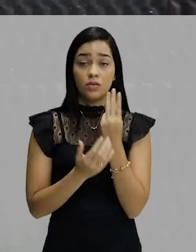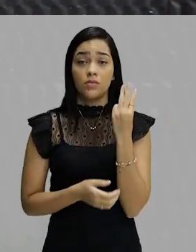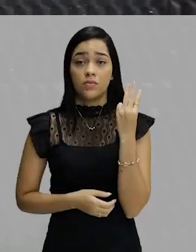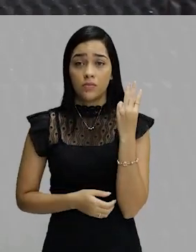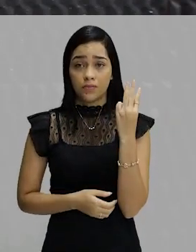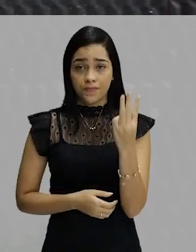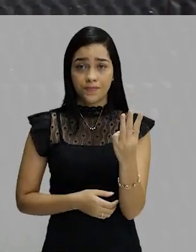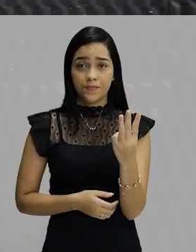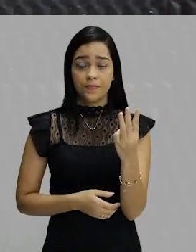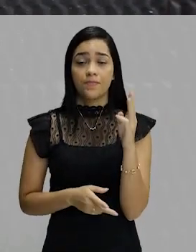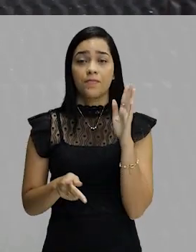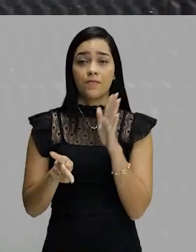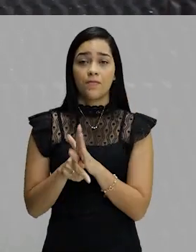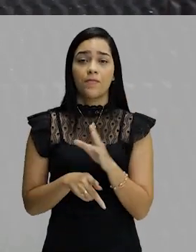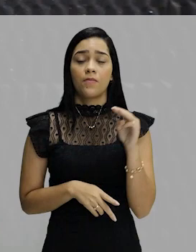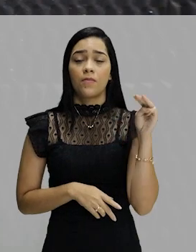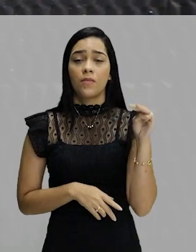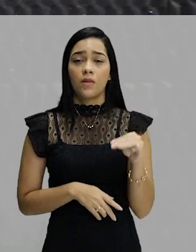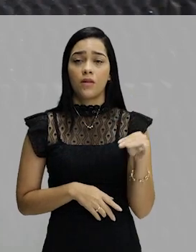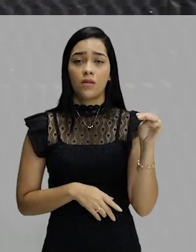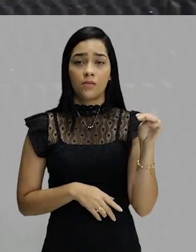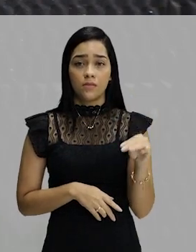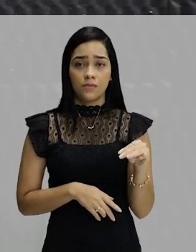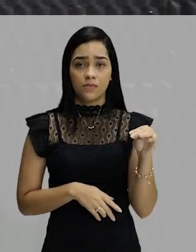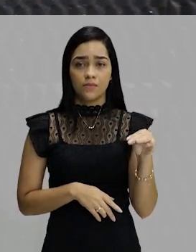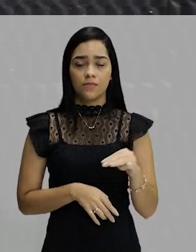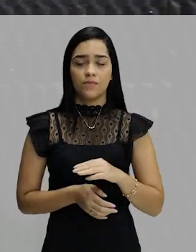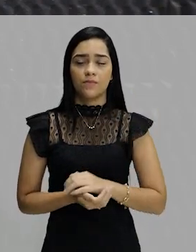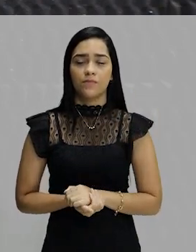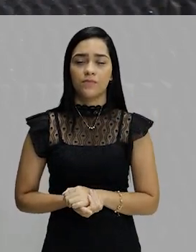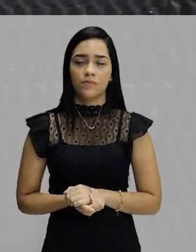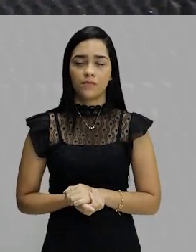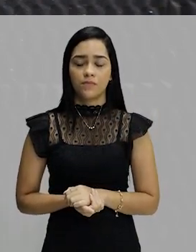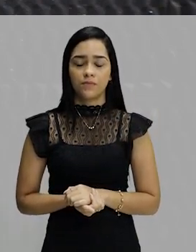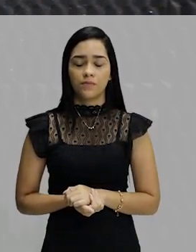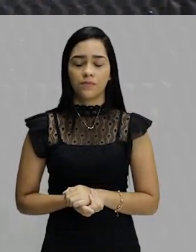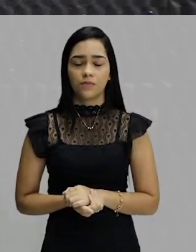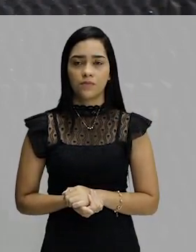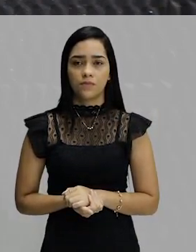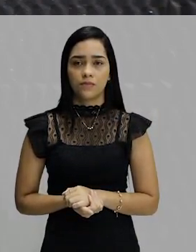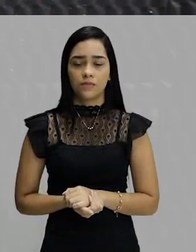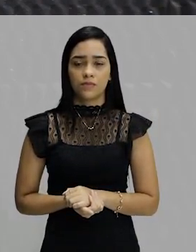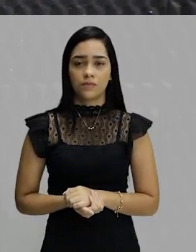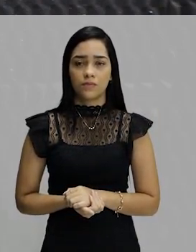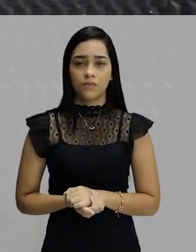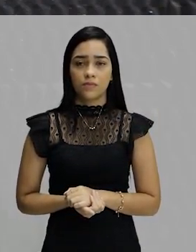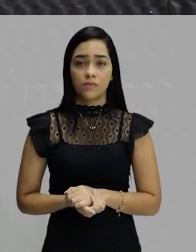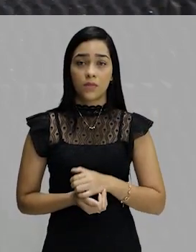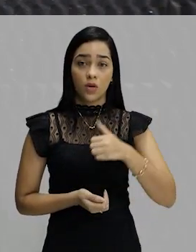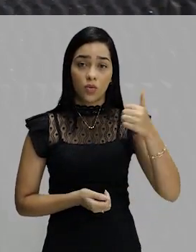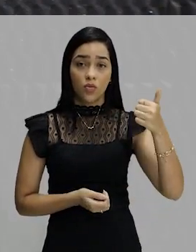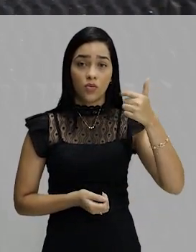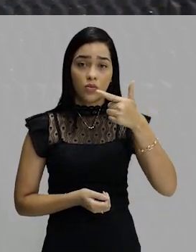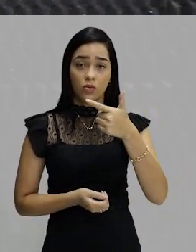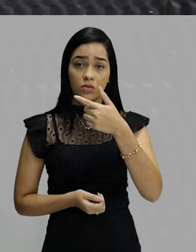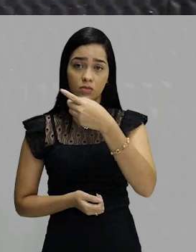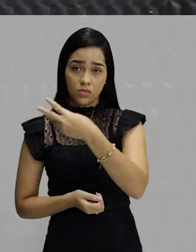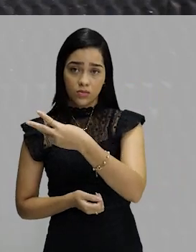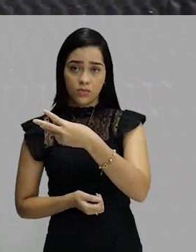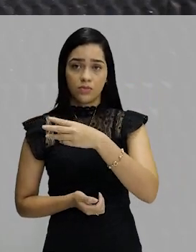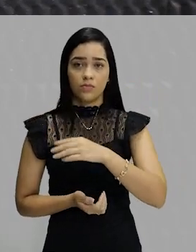3 são de matemática. 3 são de matemática, tá? Volume 1, 2 e 3, por